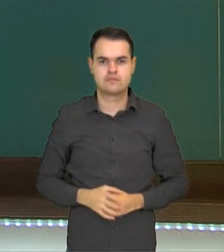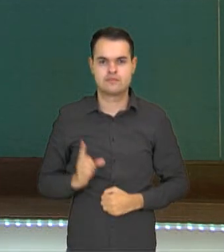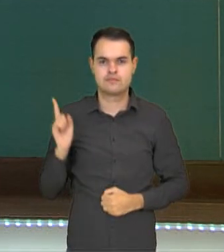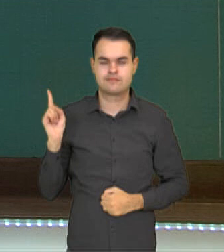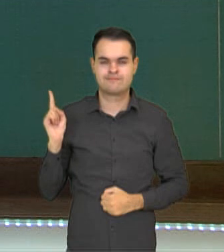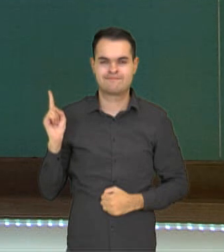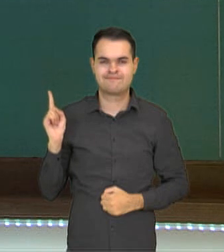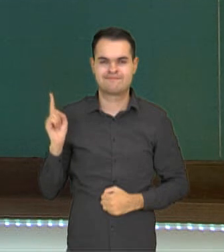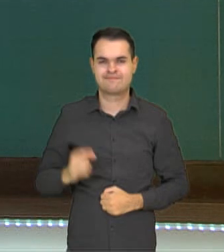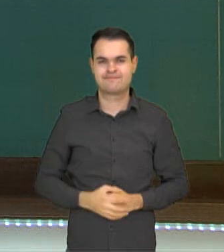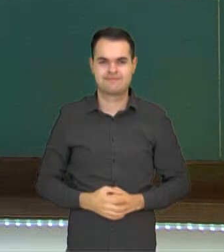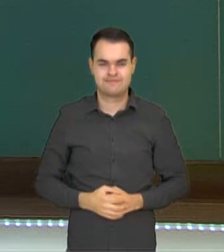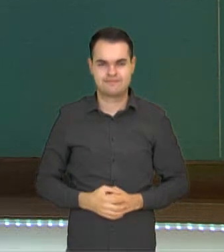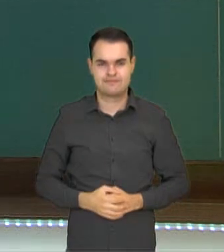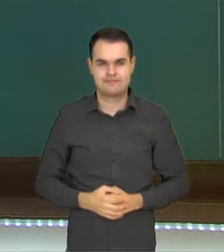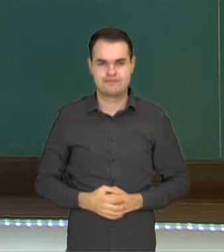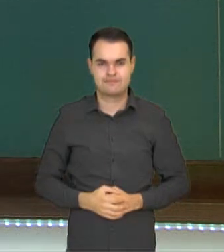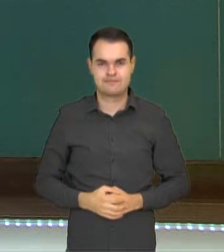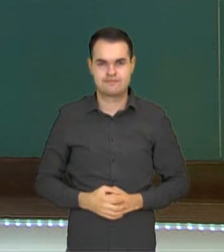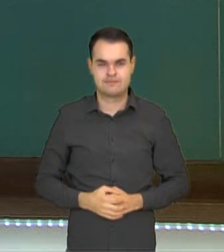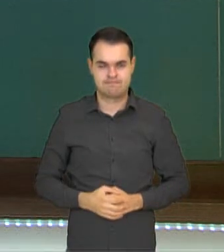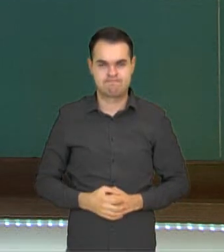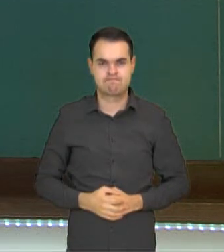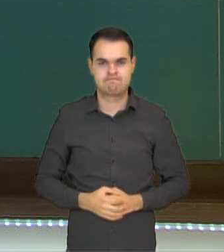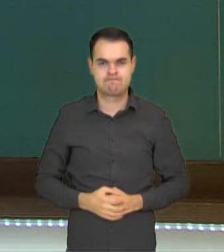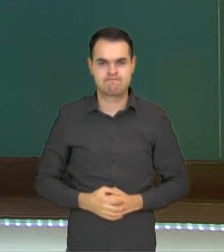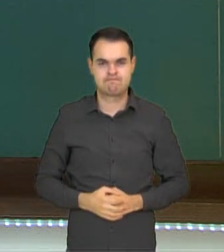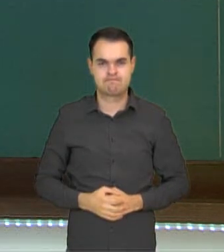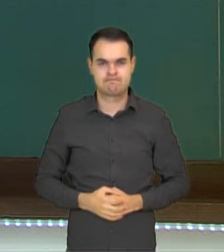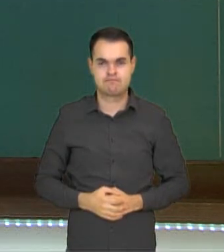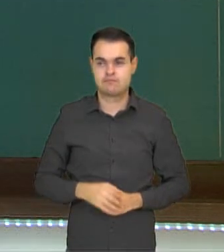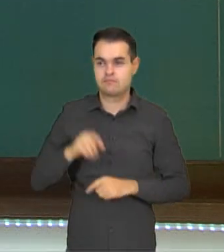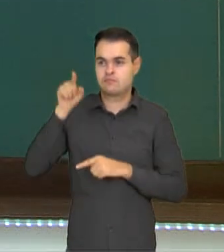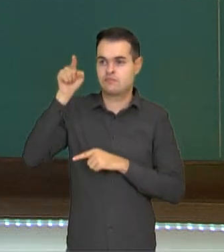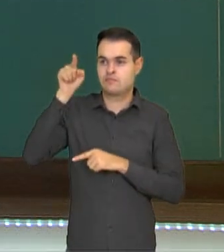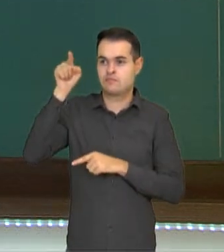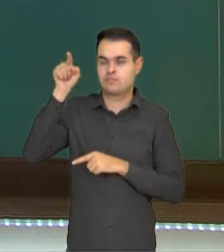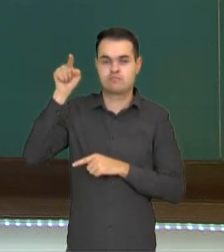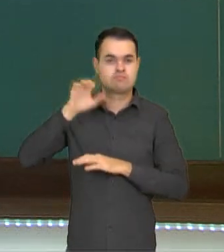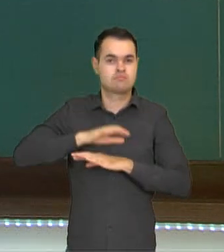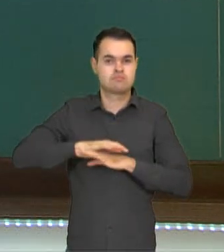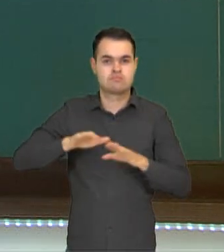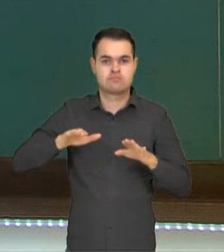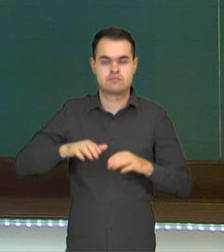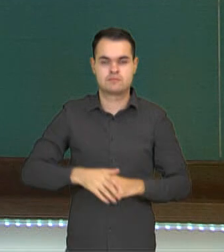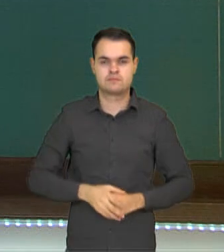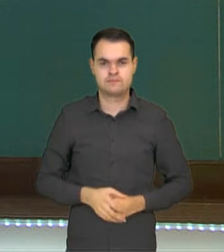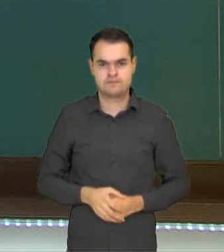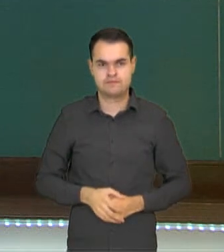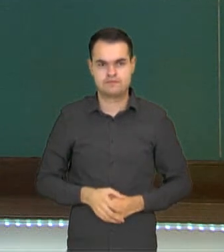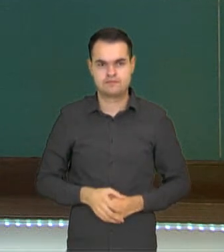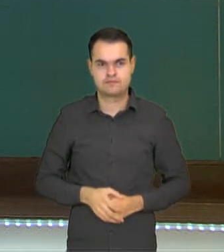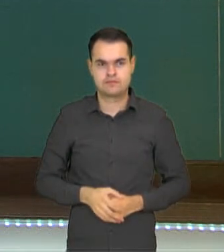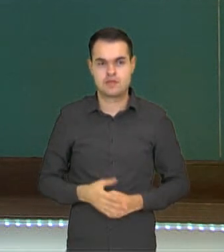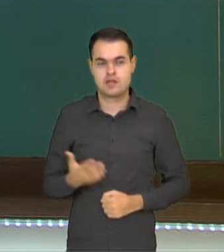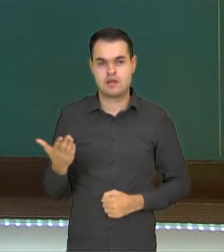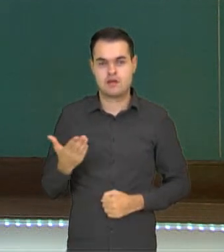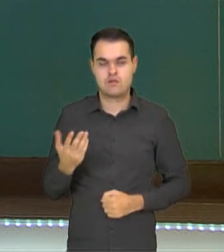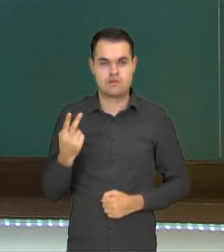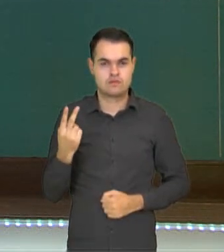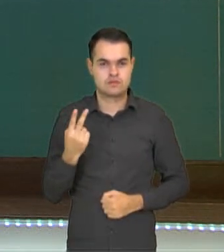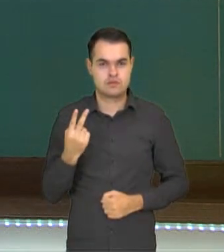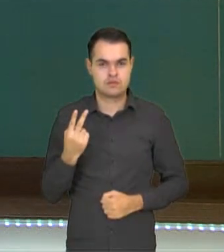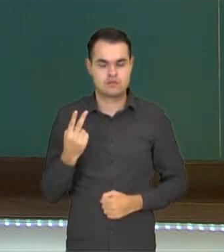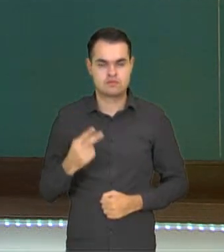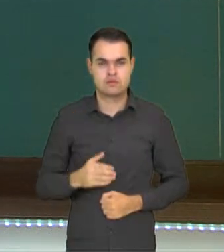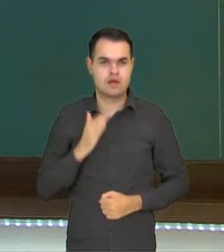Olha só, quando o x é 0, o y é 30. Marcamos o primeiro ponto. Vamos marcar o segundo ponto? Agora eu